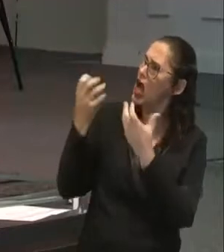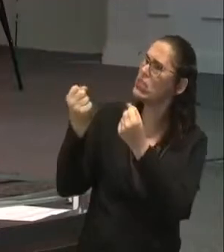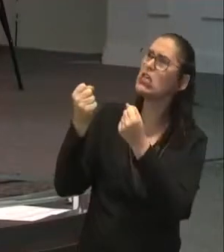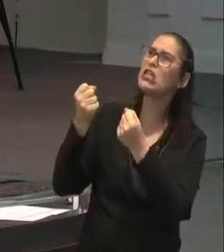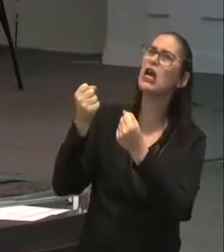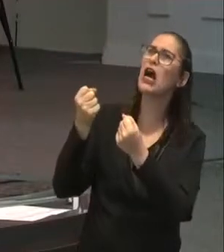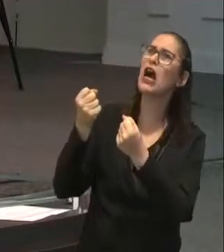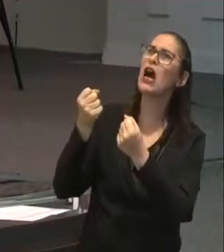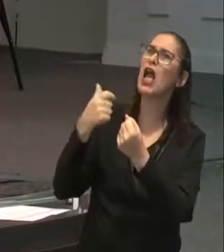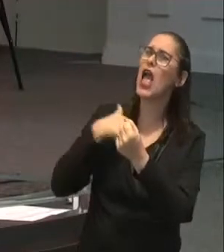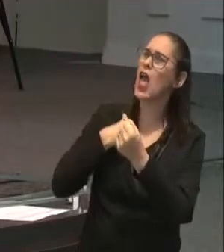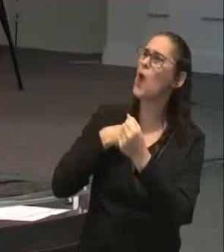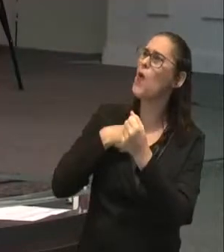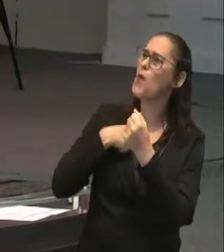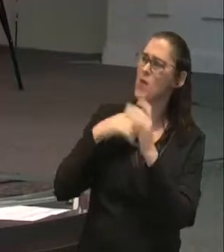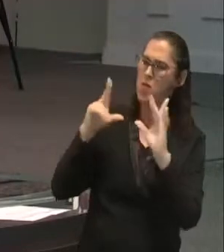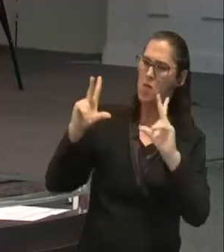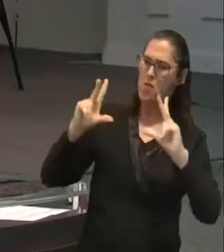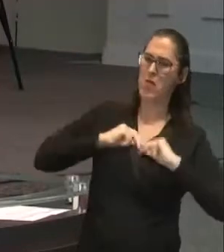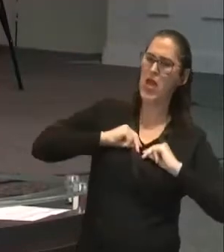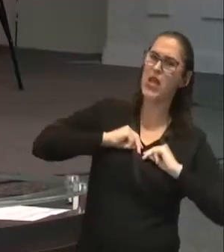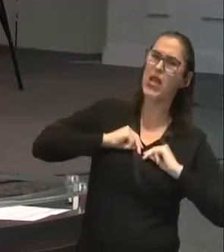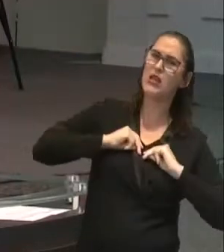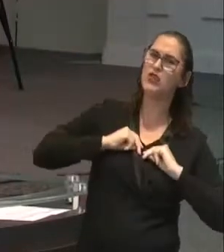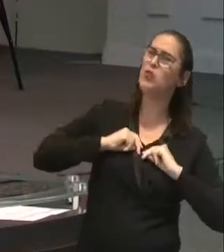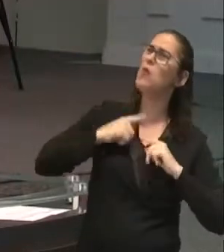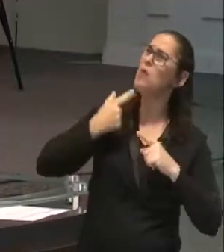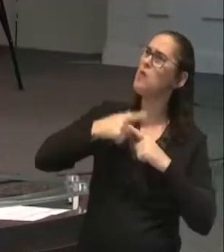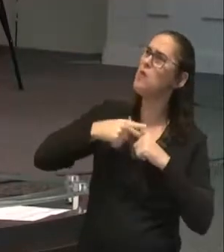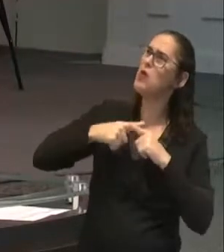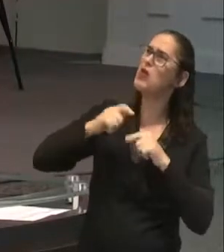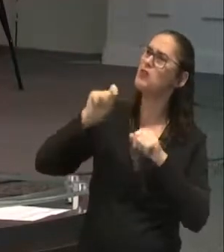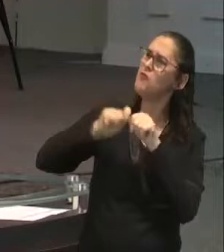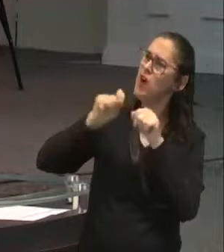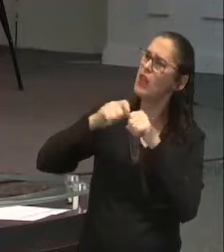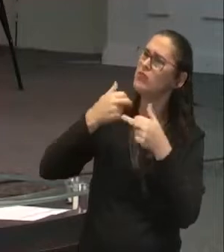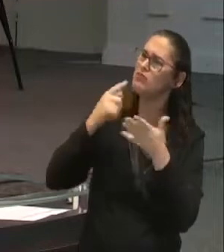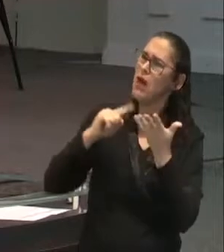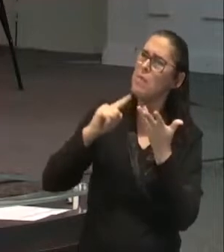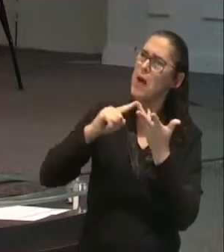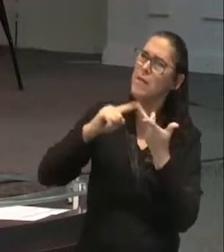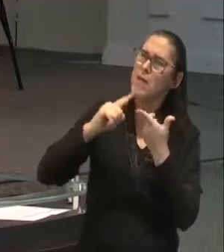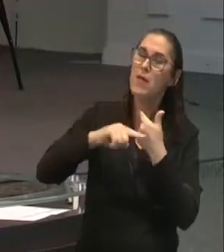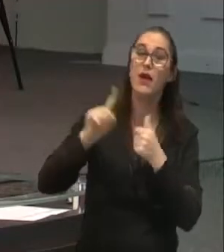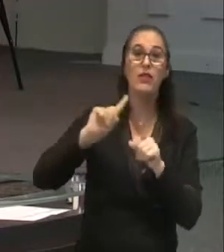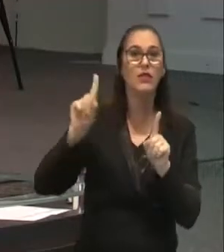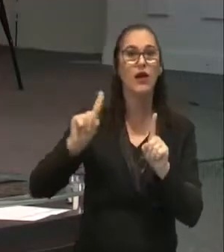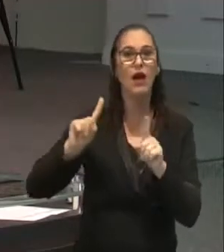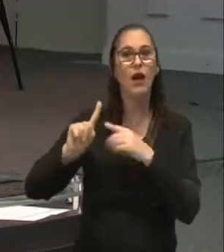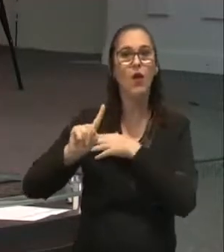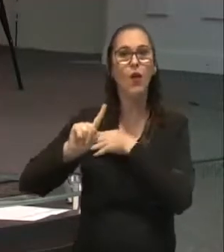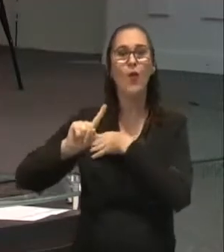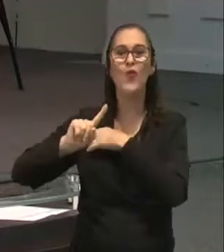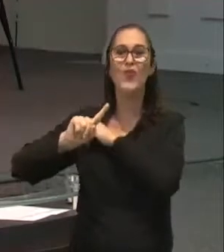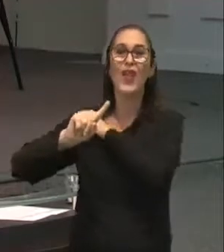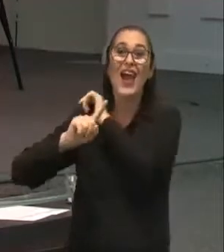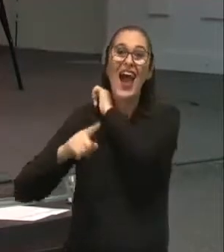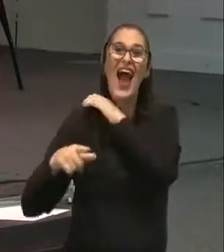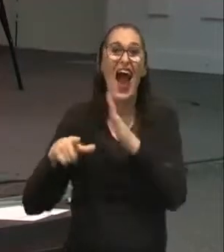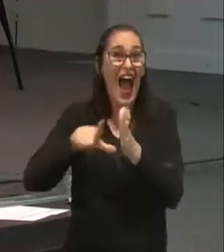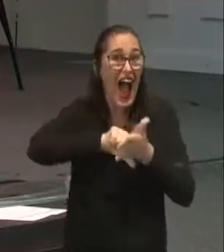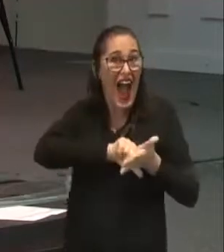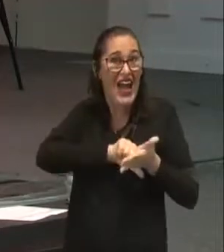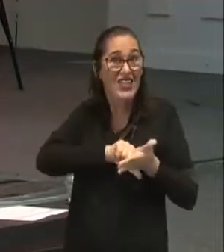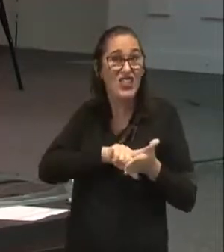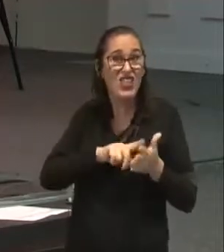precisa merecer, de que ele precisa ter mérito. Mas nós precisamos entender que nós éramos mortos